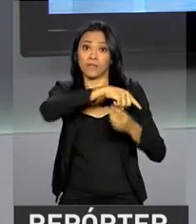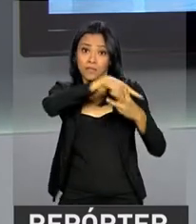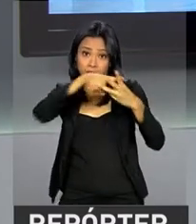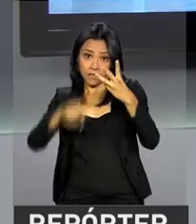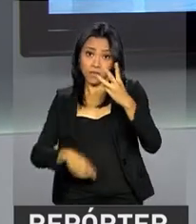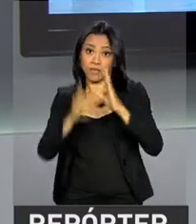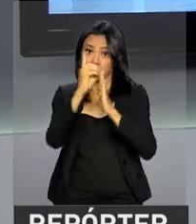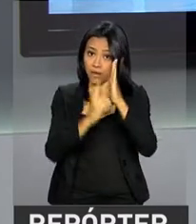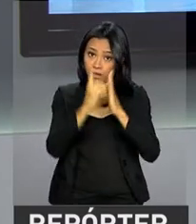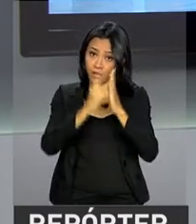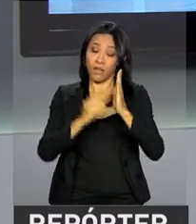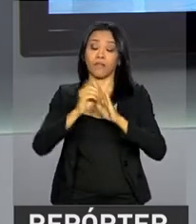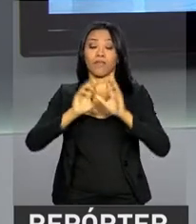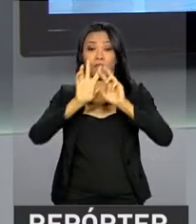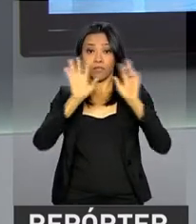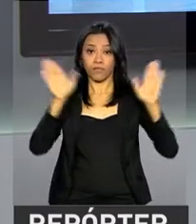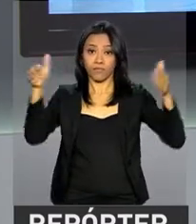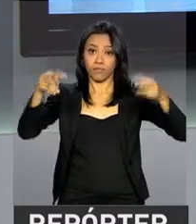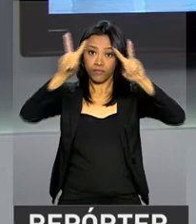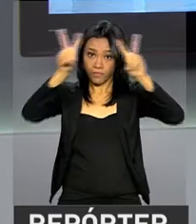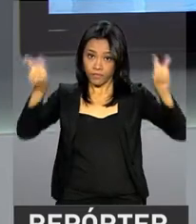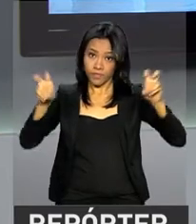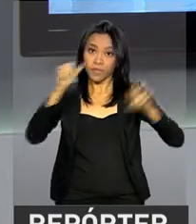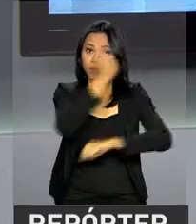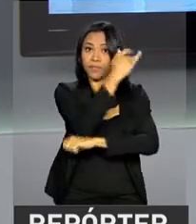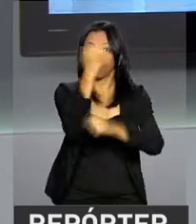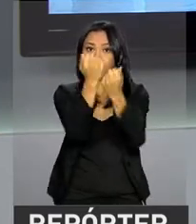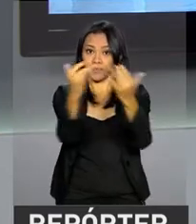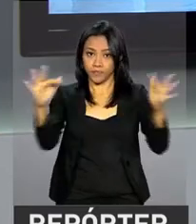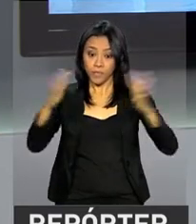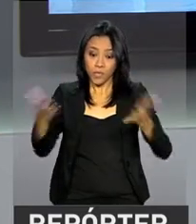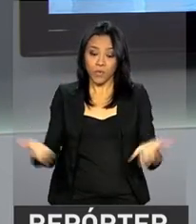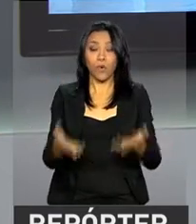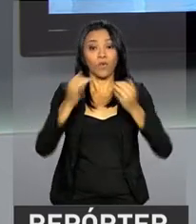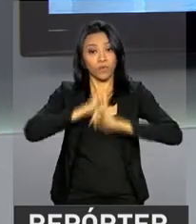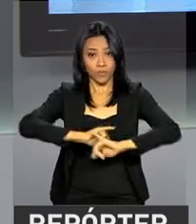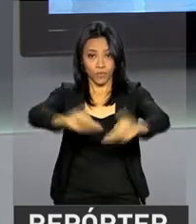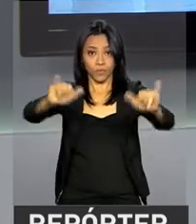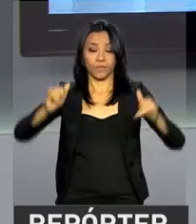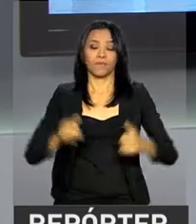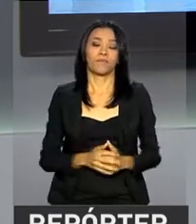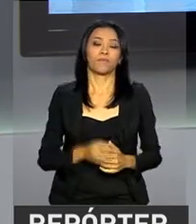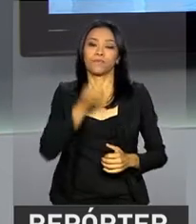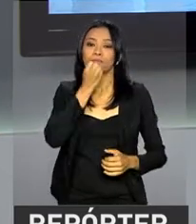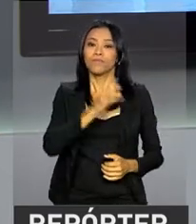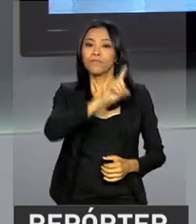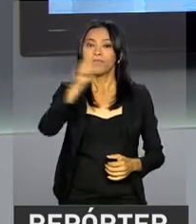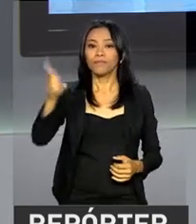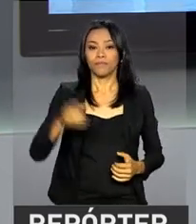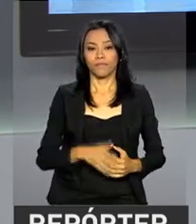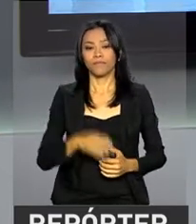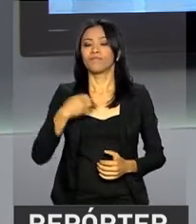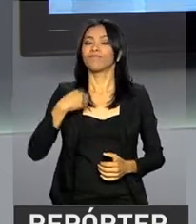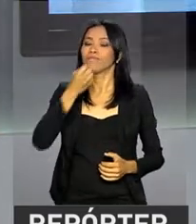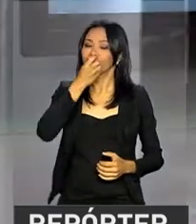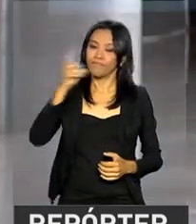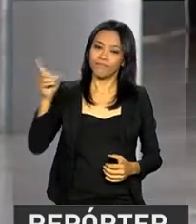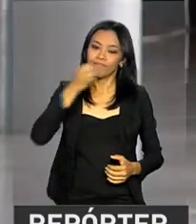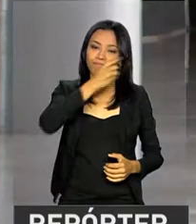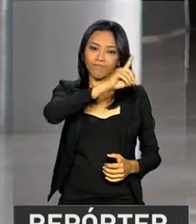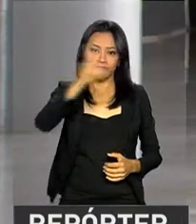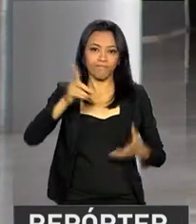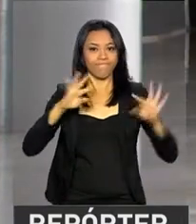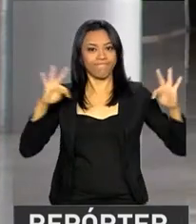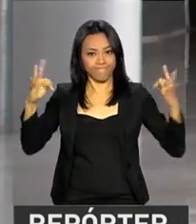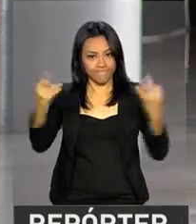do meio ambiente e foram publicados hoje no Diário Oficial da União. Olá, Mara, bom dia. Bom dia, Thaisa. Bom dia a